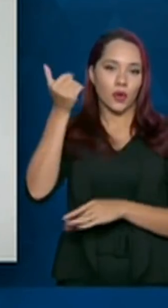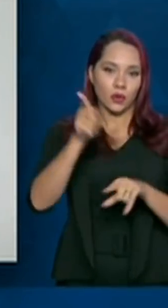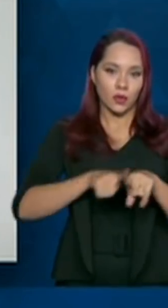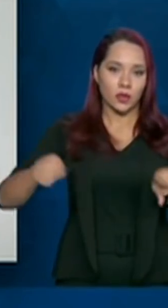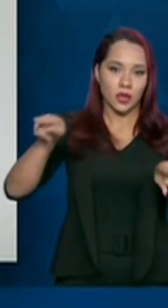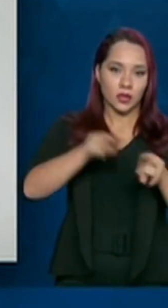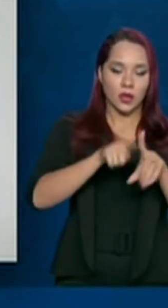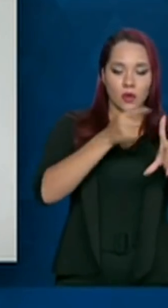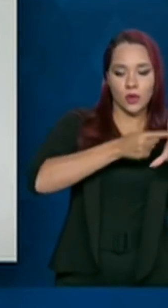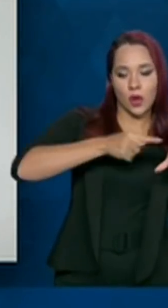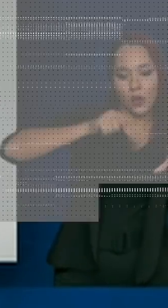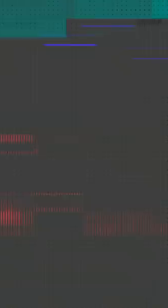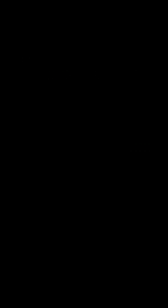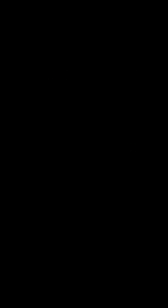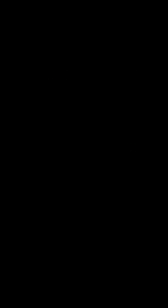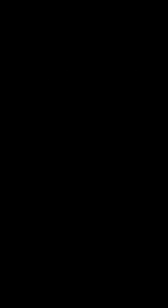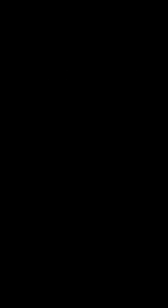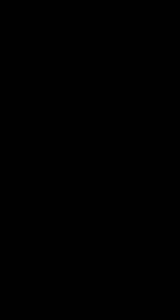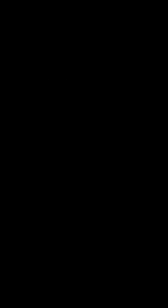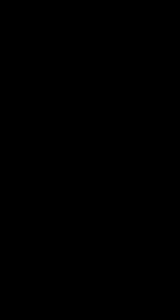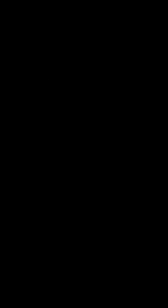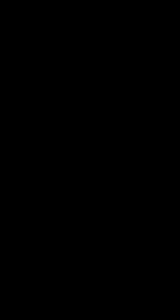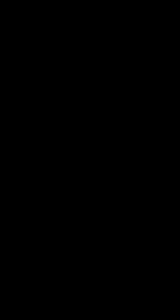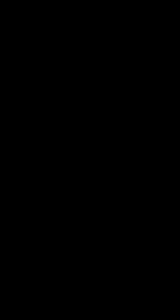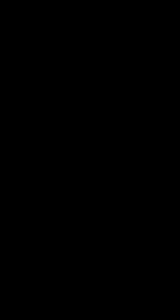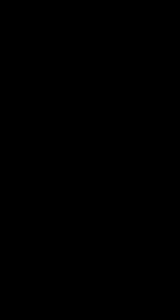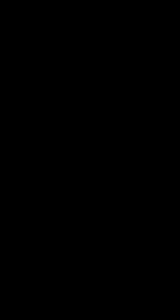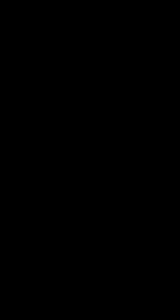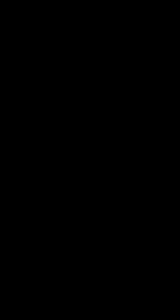melhor atualização da curva de óbitos no Brasil. Uau!